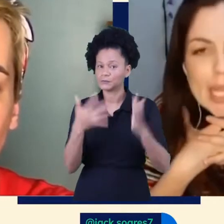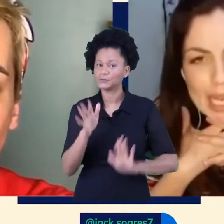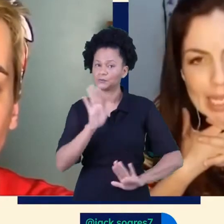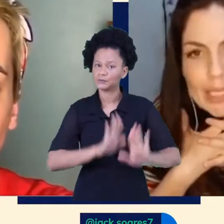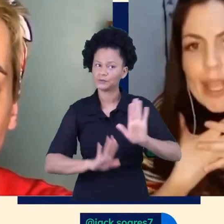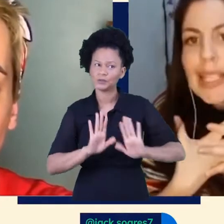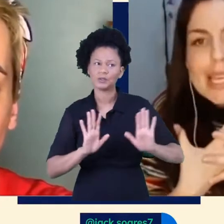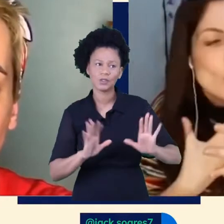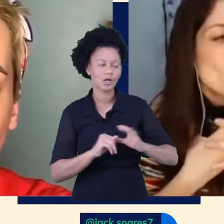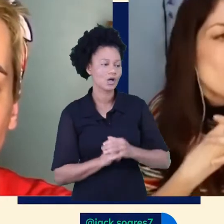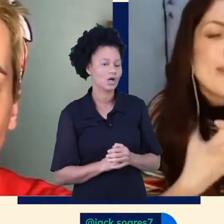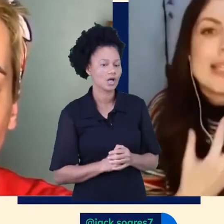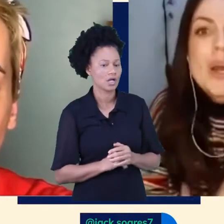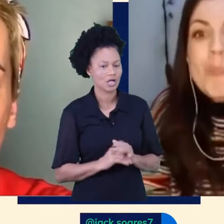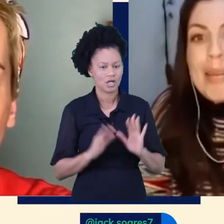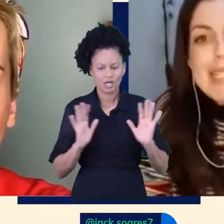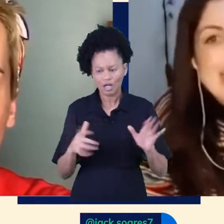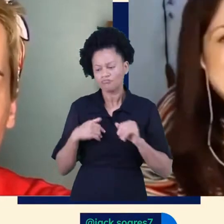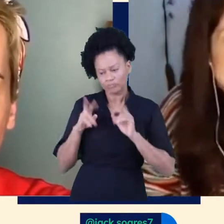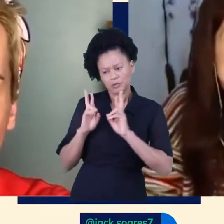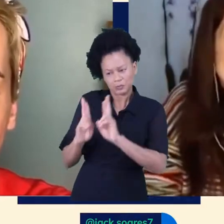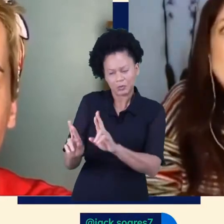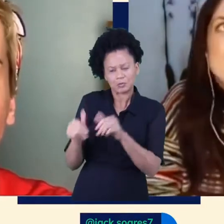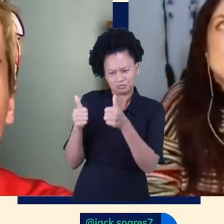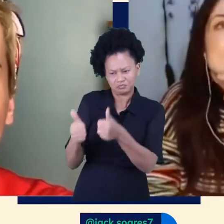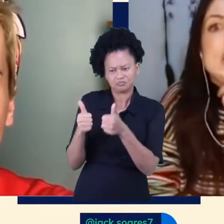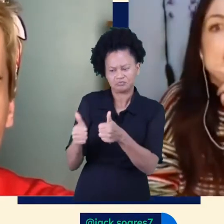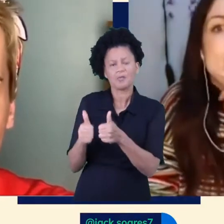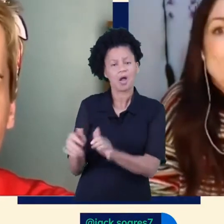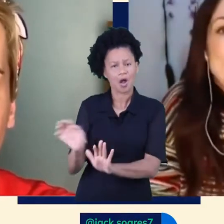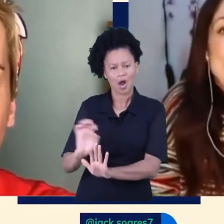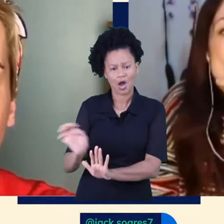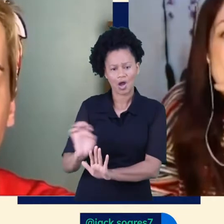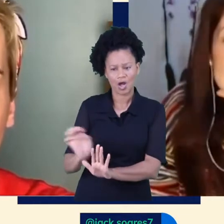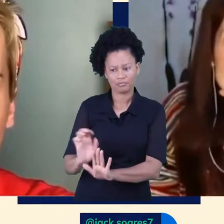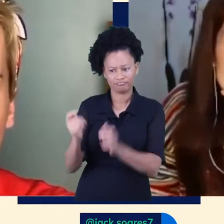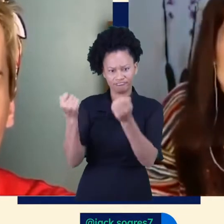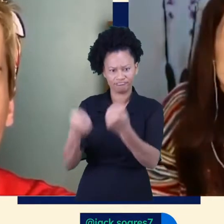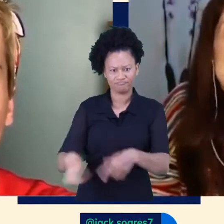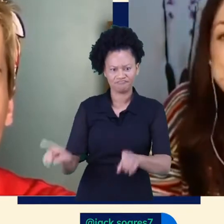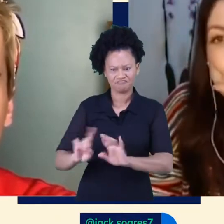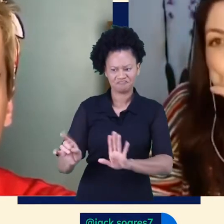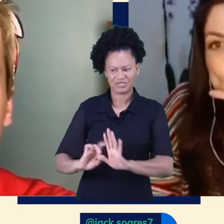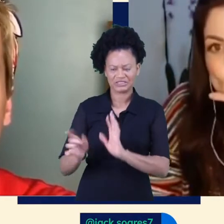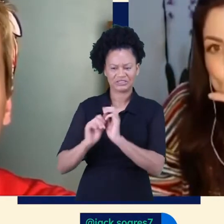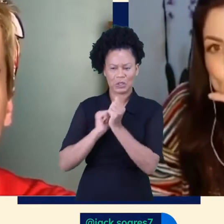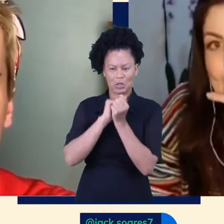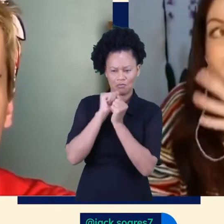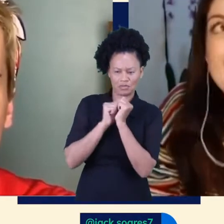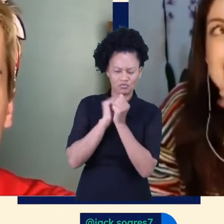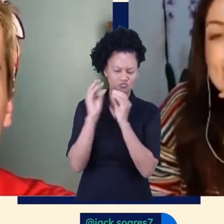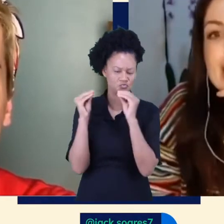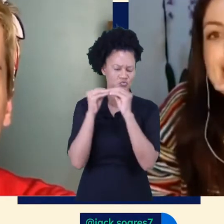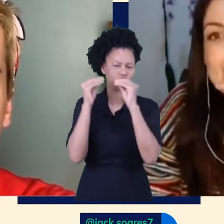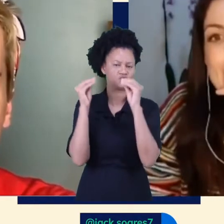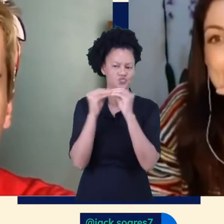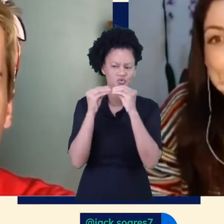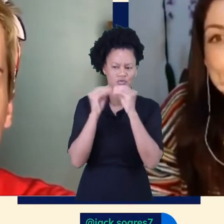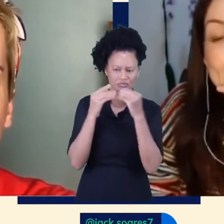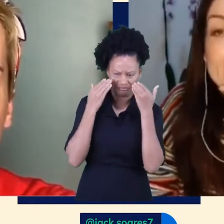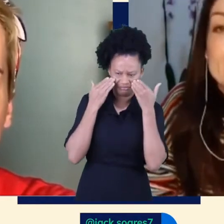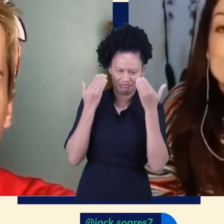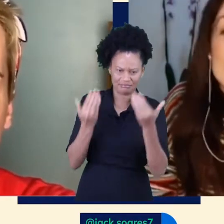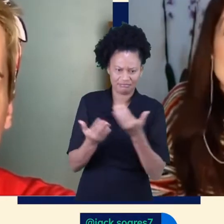tudo bem, é gay, tudo bem, mas não precisa ficar beijando, dando bitoca aí na frente dos outros. Aí já é